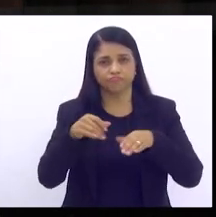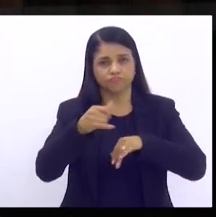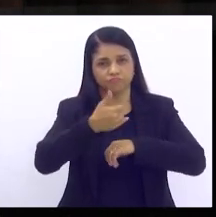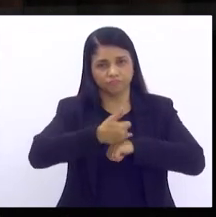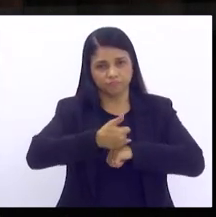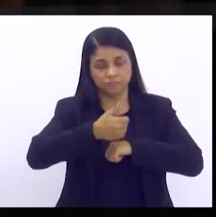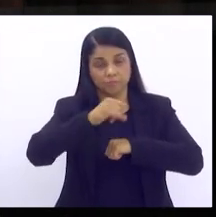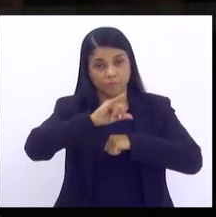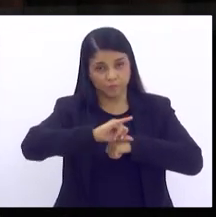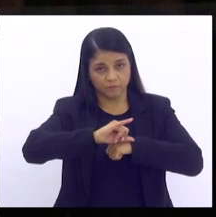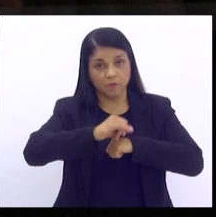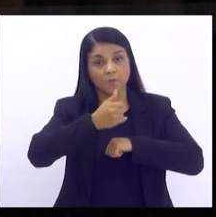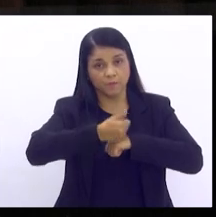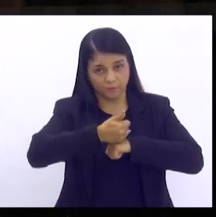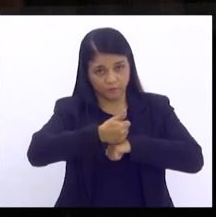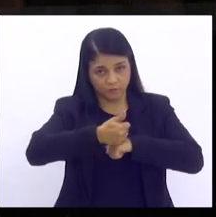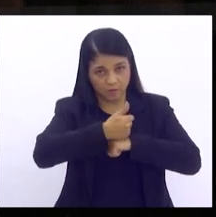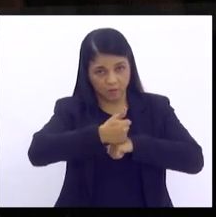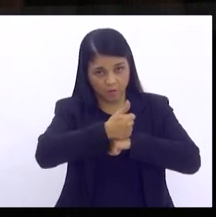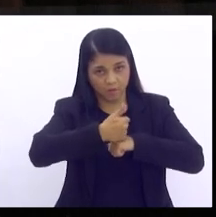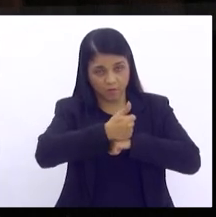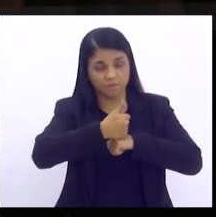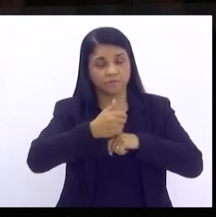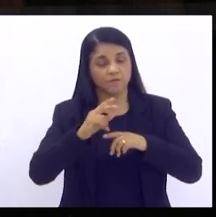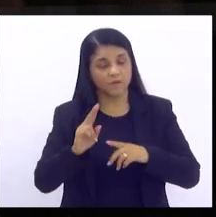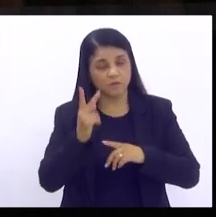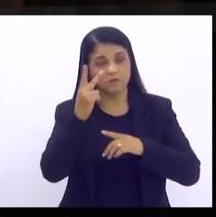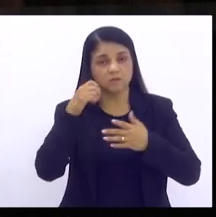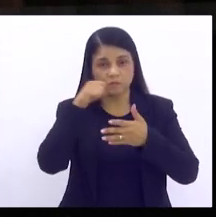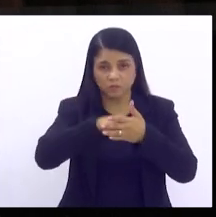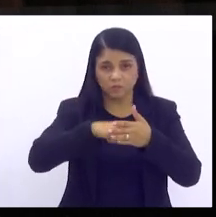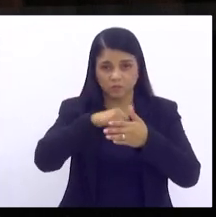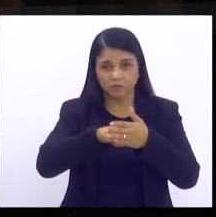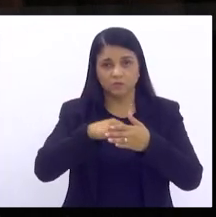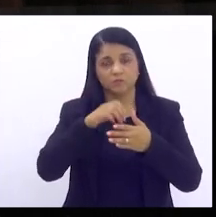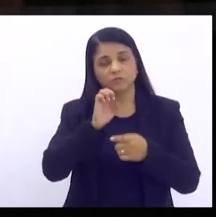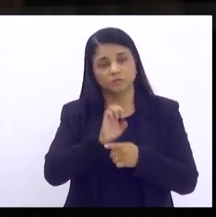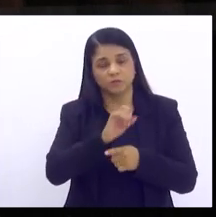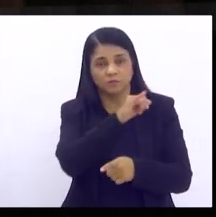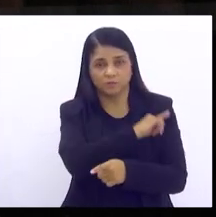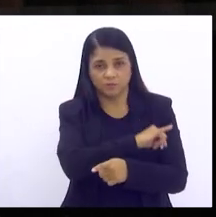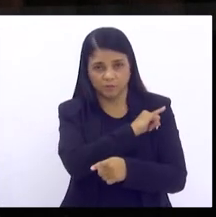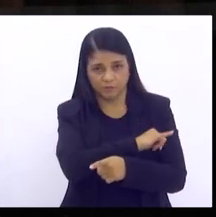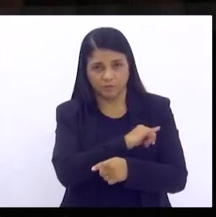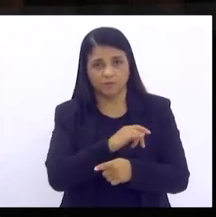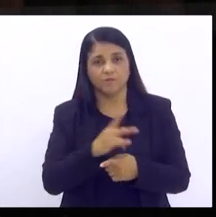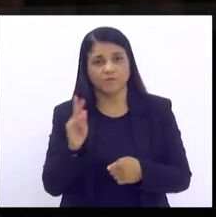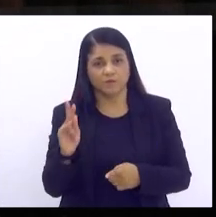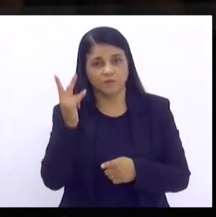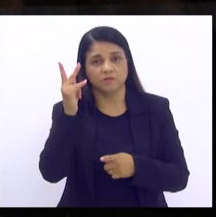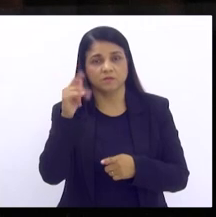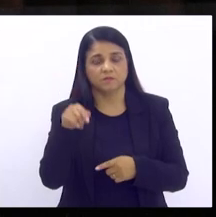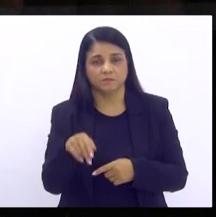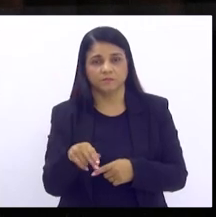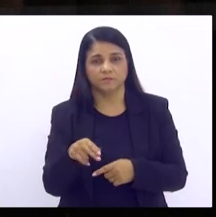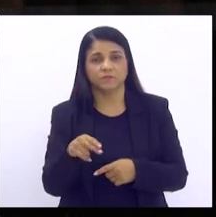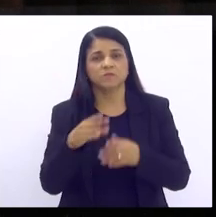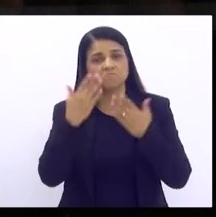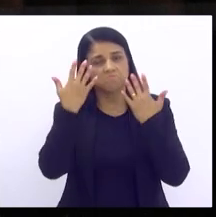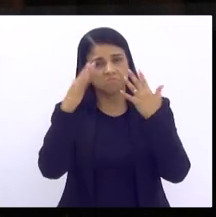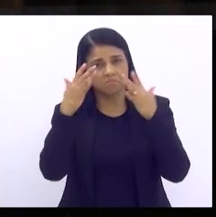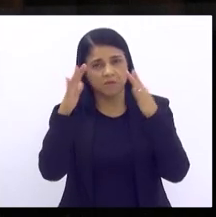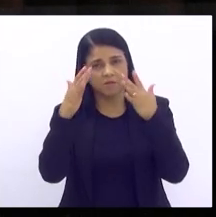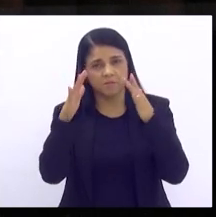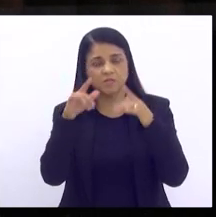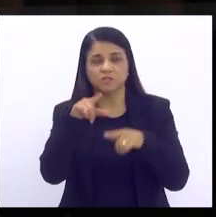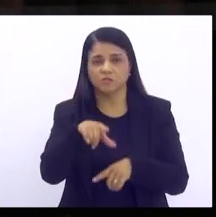gente está lutando pela valorização dos professores e professoras no Estado do Rio de Janeiro. Parabéns para você